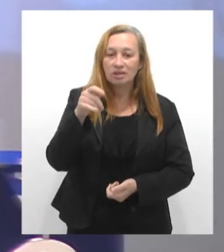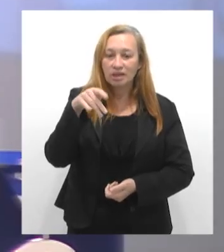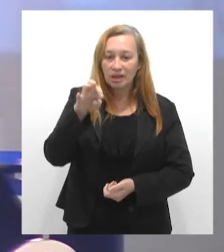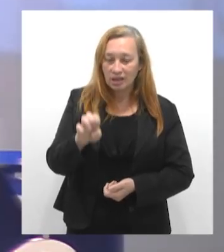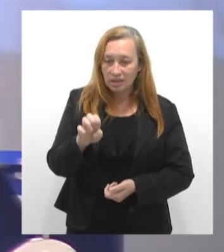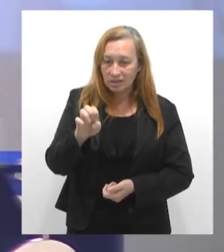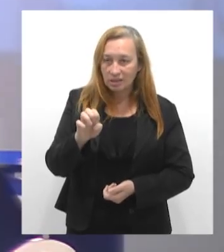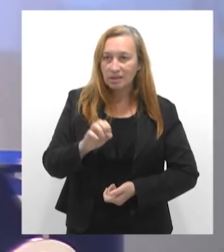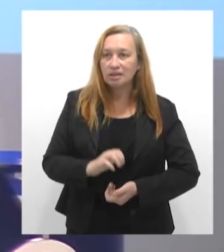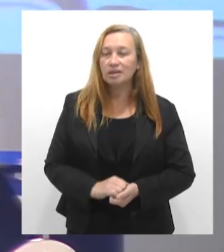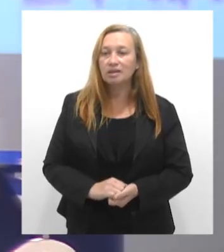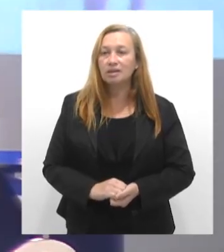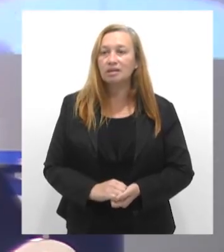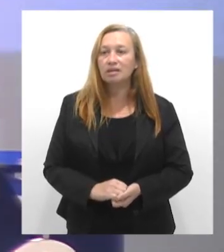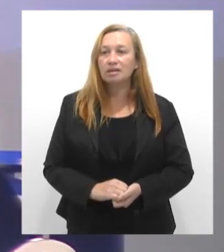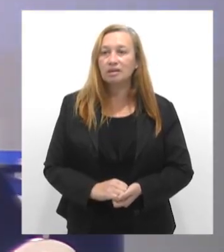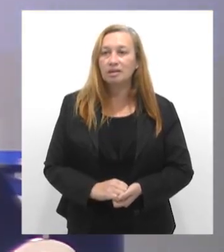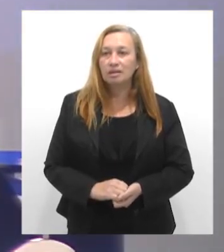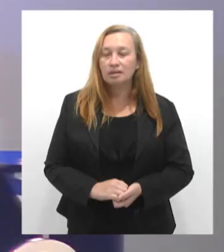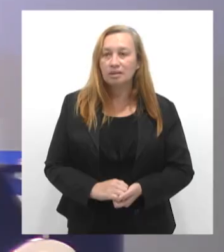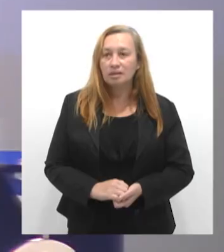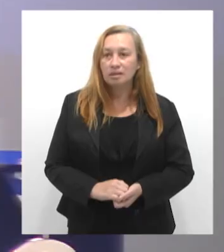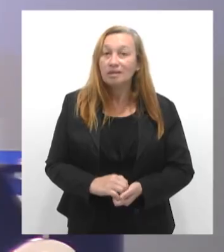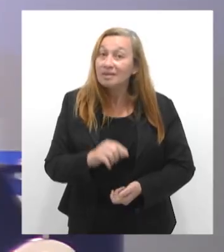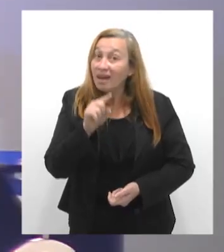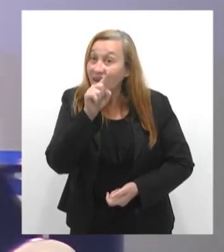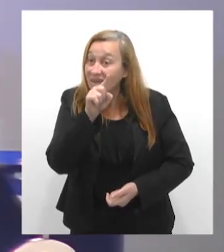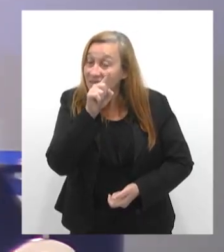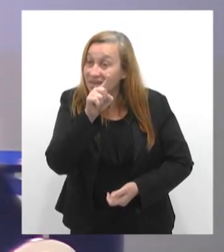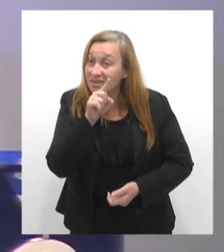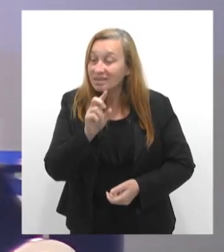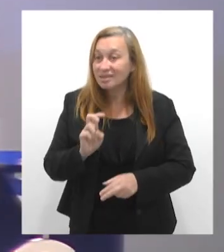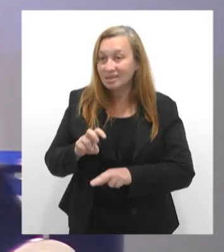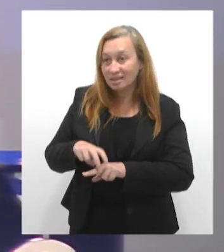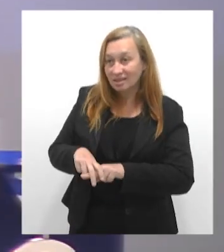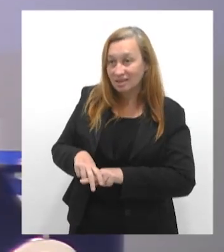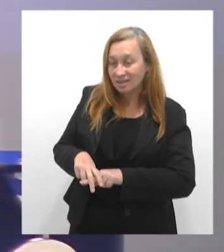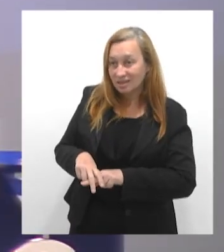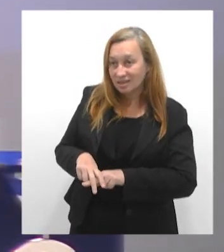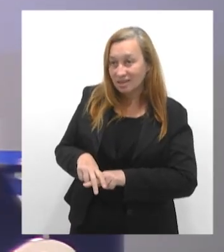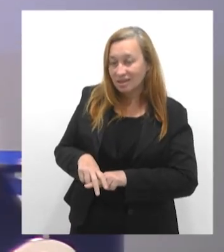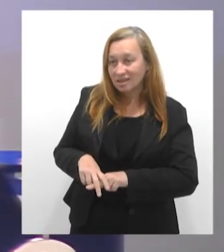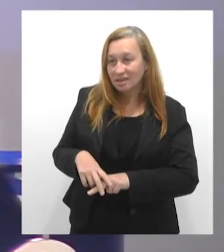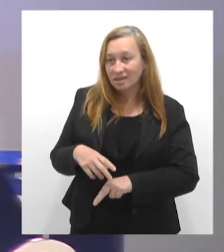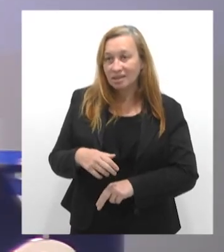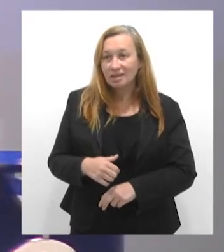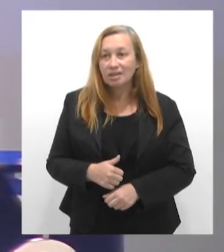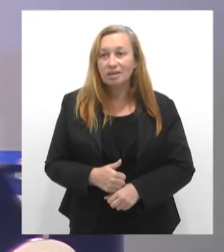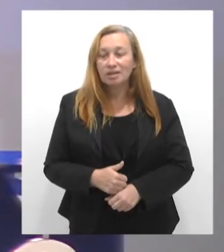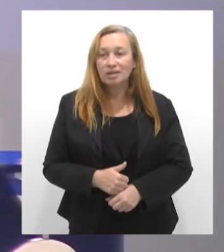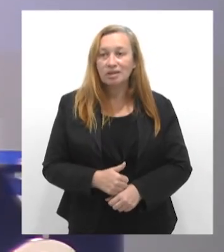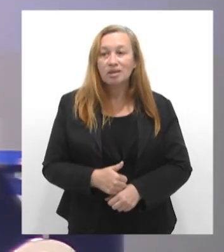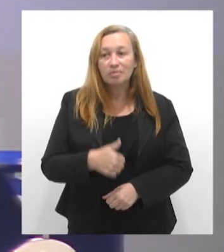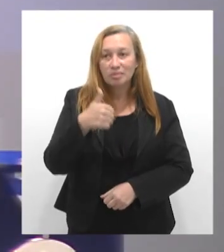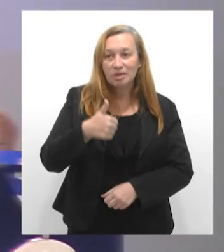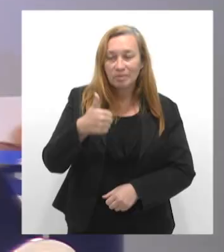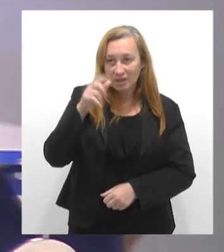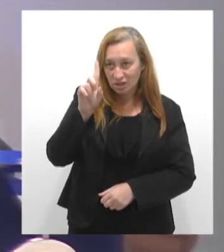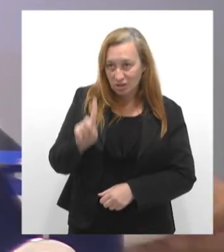Marins, que está ali no cantinho, nossa primeira